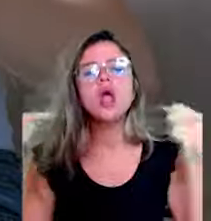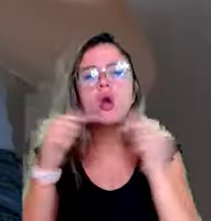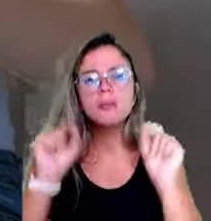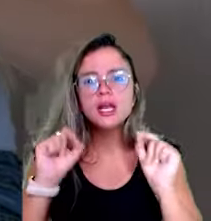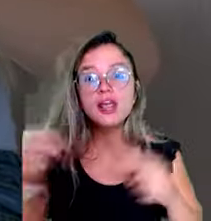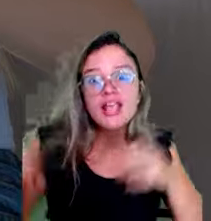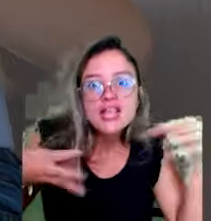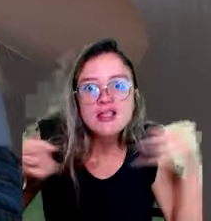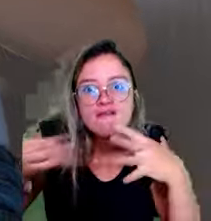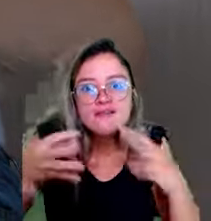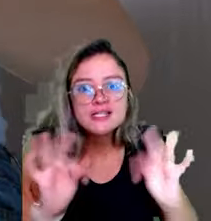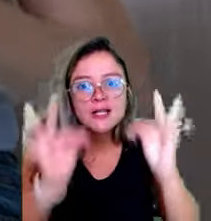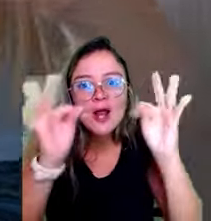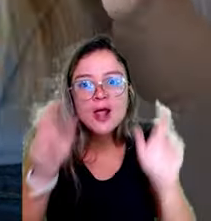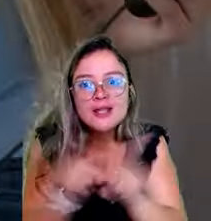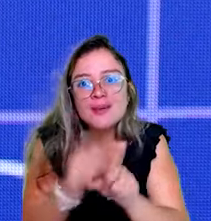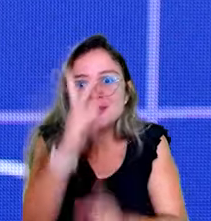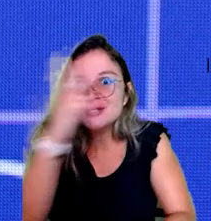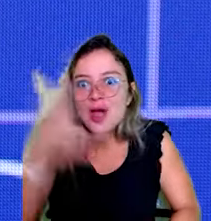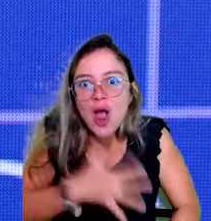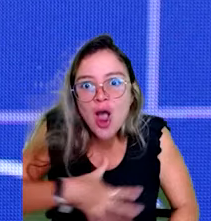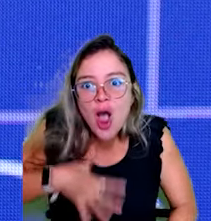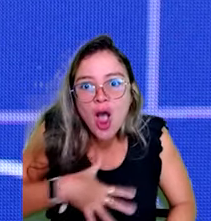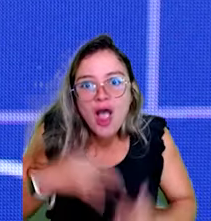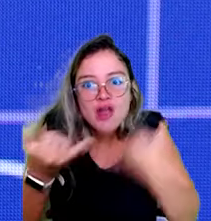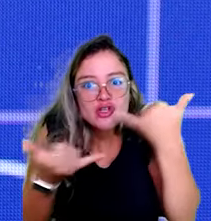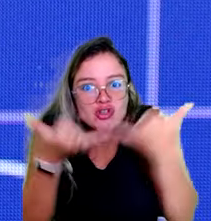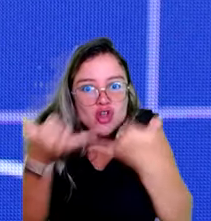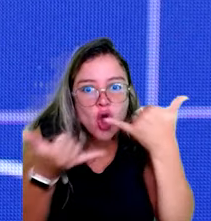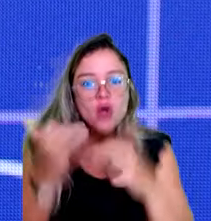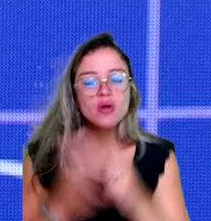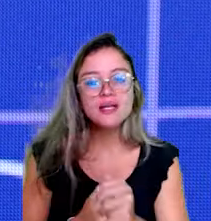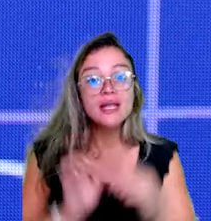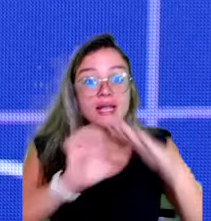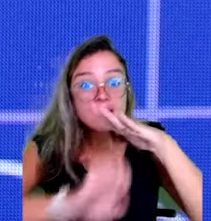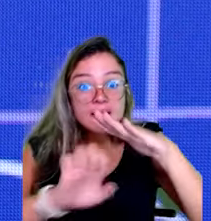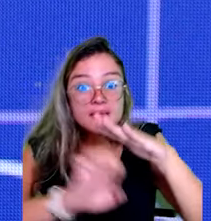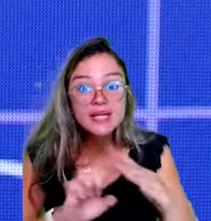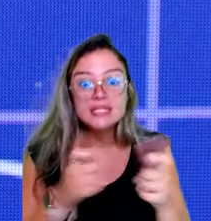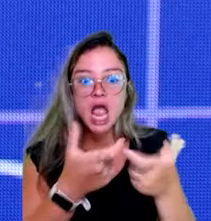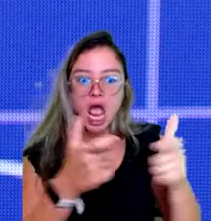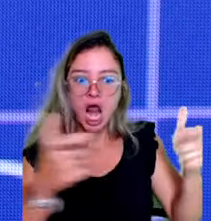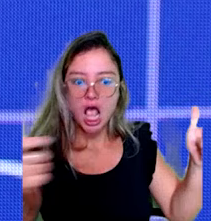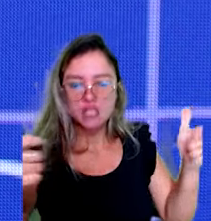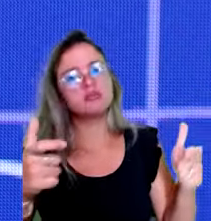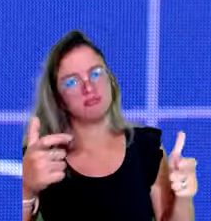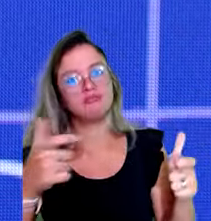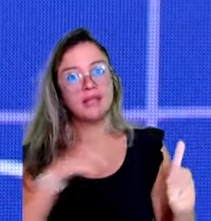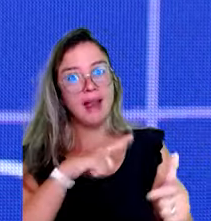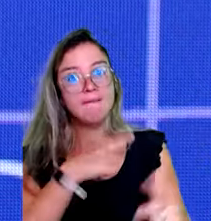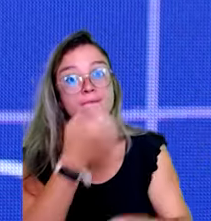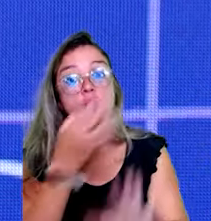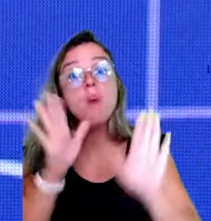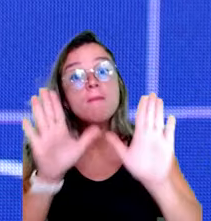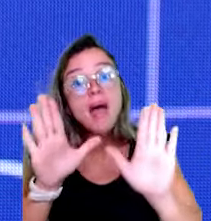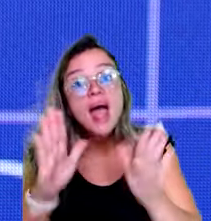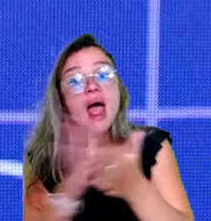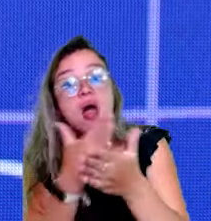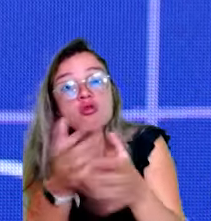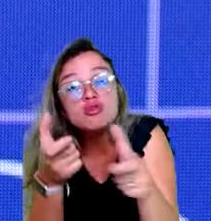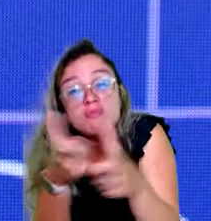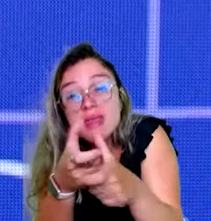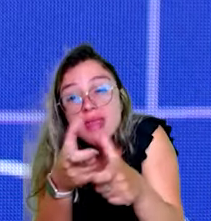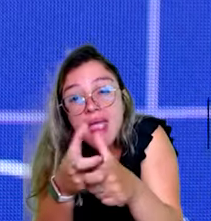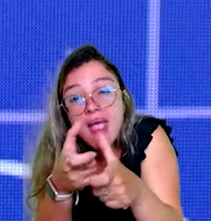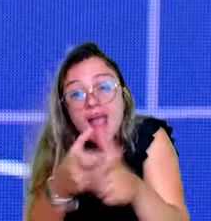tecnológica e à paixão do público pelos games. E não são só as grandes empresas que brilham nesse universo. Empreendedores têm criado